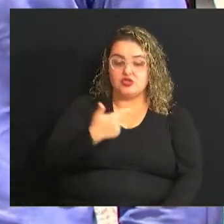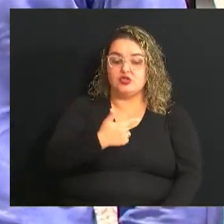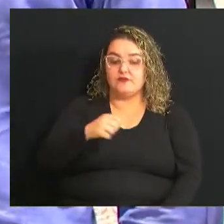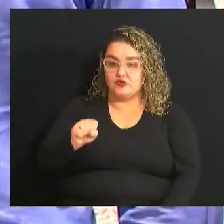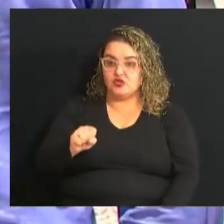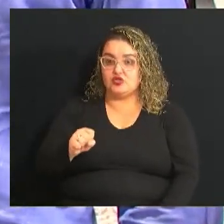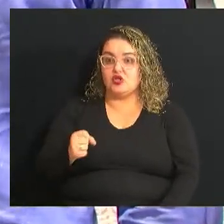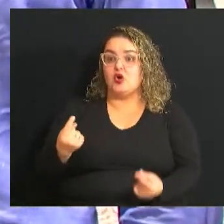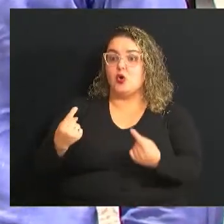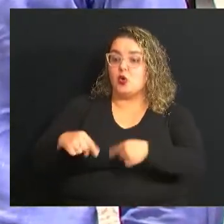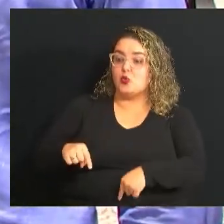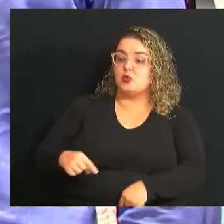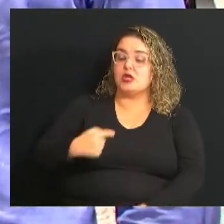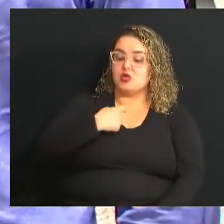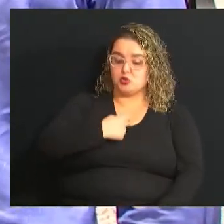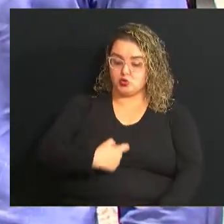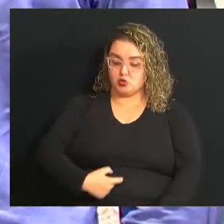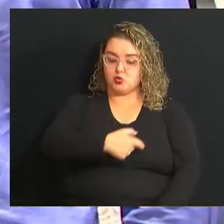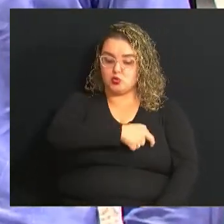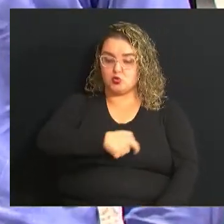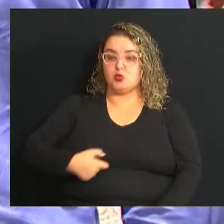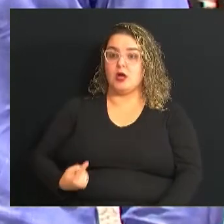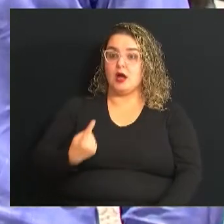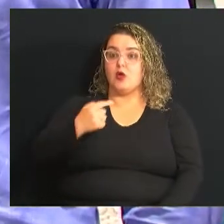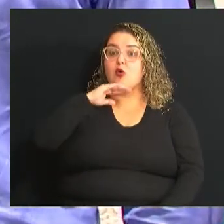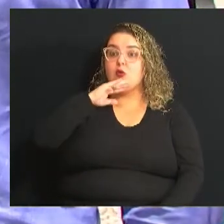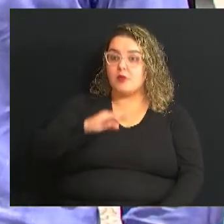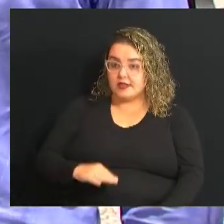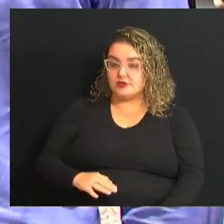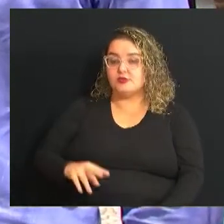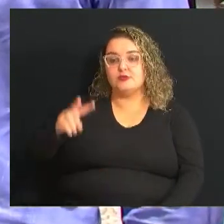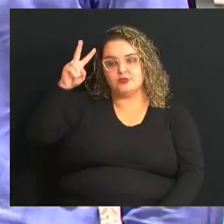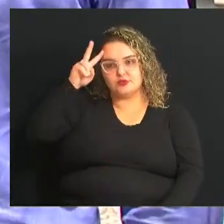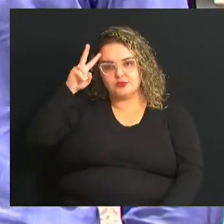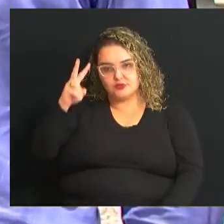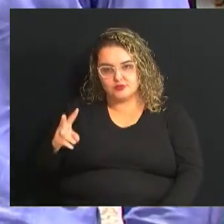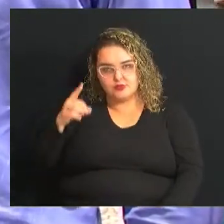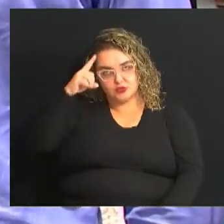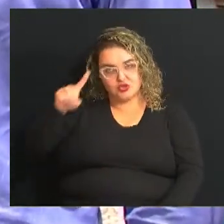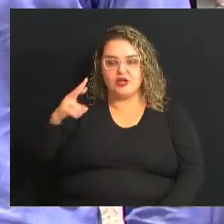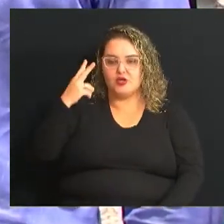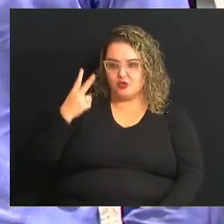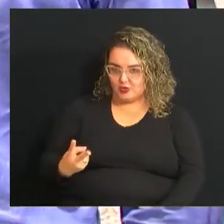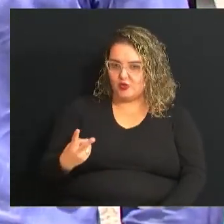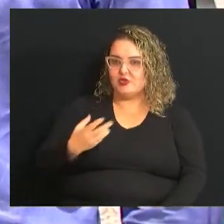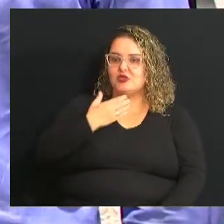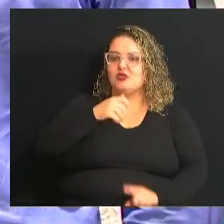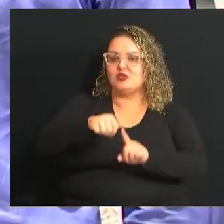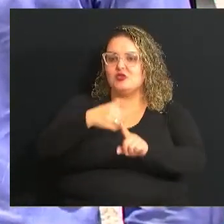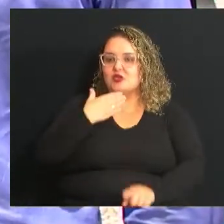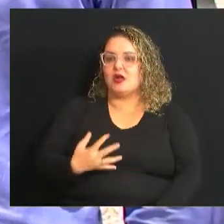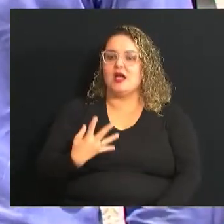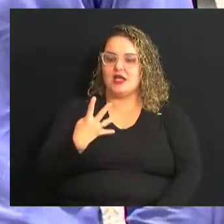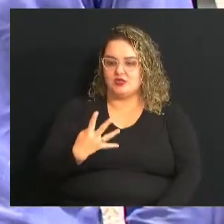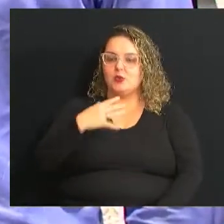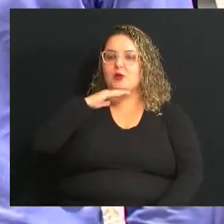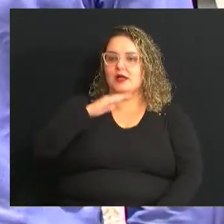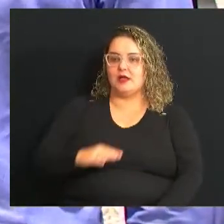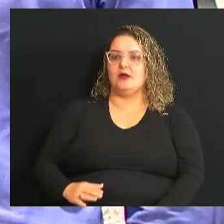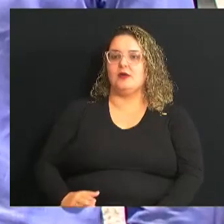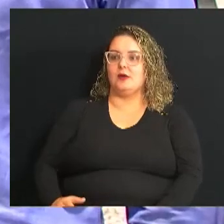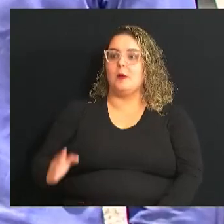espaço oferecido seja completado por pessoas. E quando a gente pensa nos jogos, esse telão é apenas para os Jogos